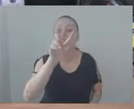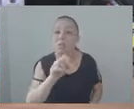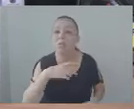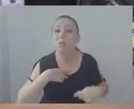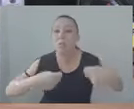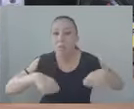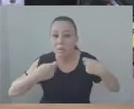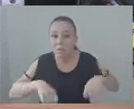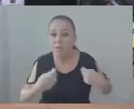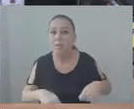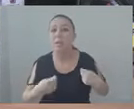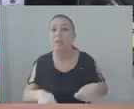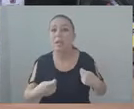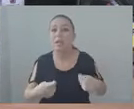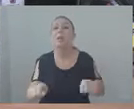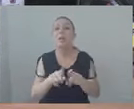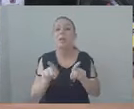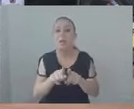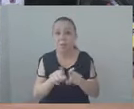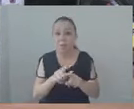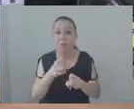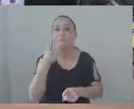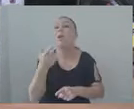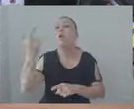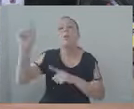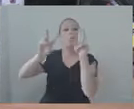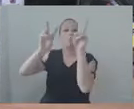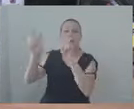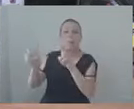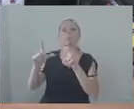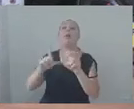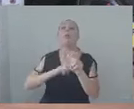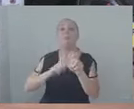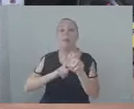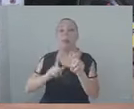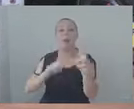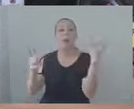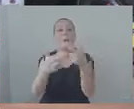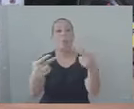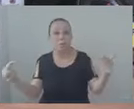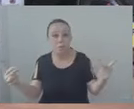do autismo, entre outras questões. Existem iniciativas